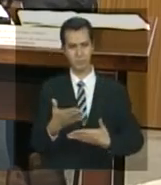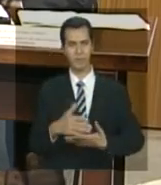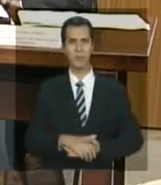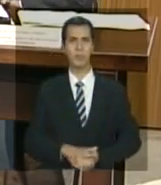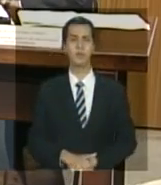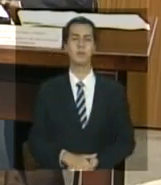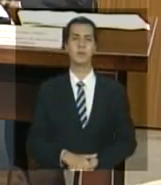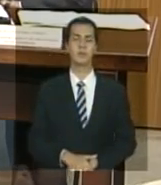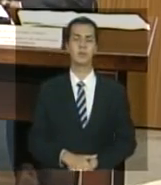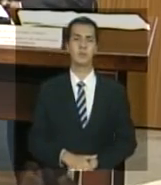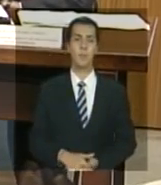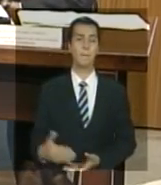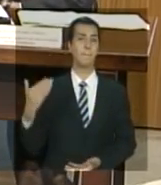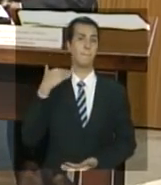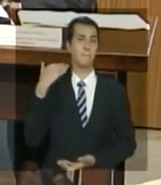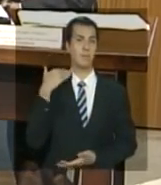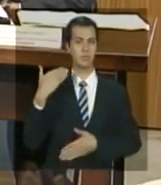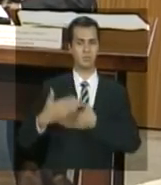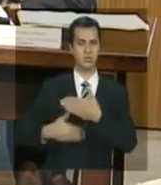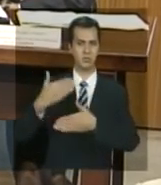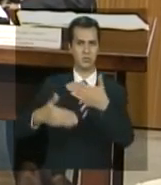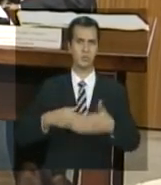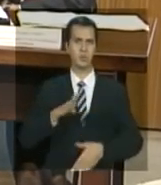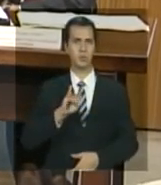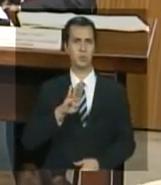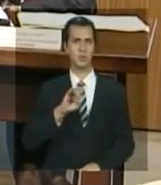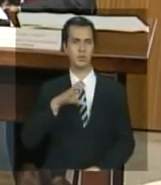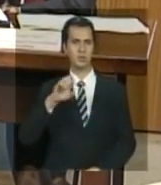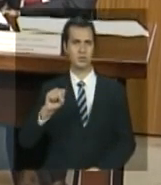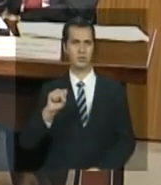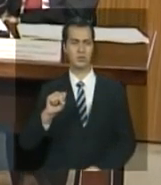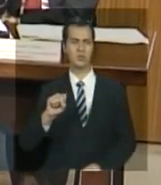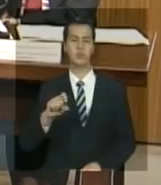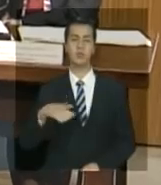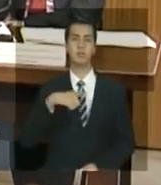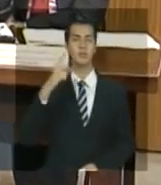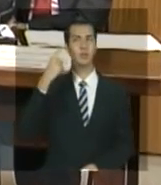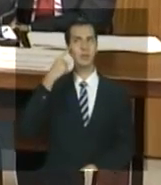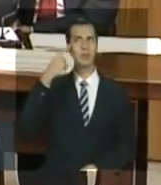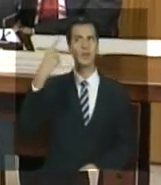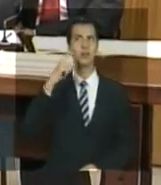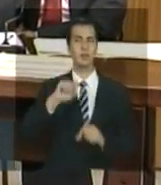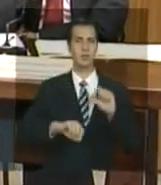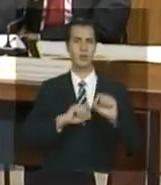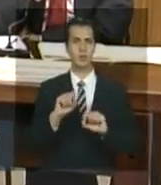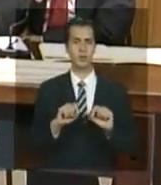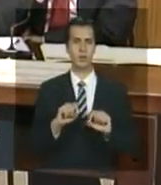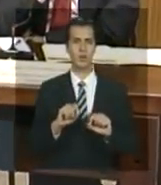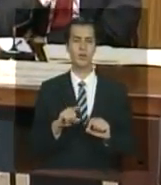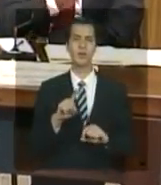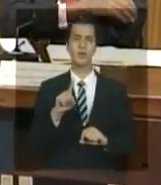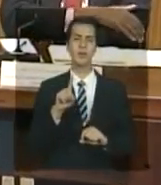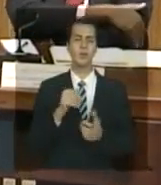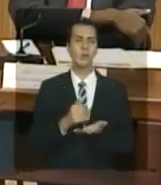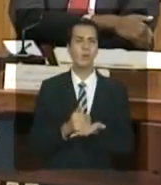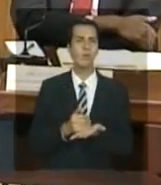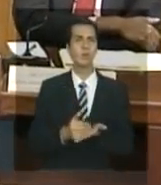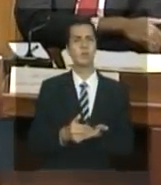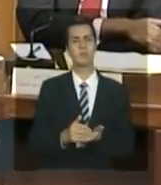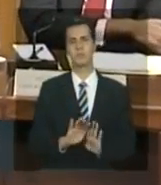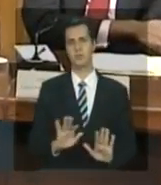de Desenvolvimento do BRICS, a ideia é ainda muito embrionária.